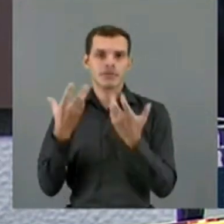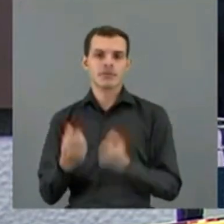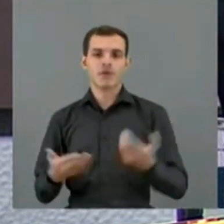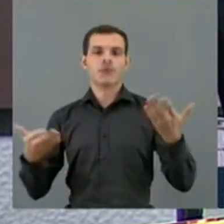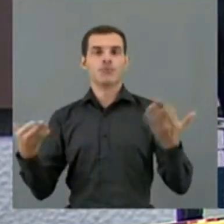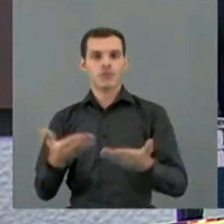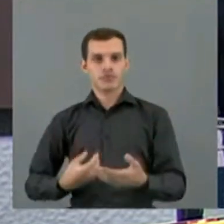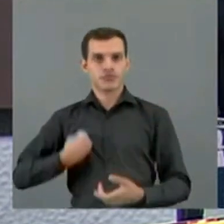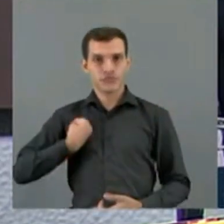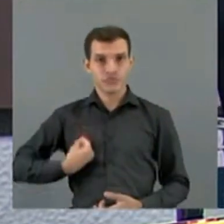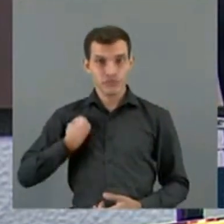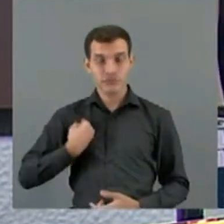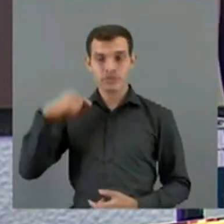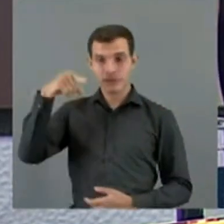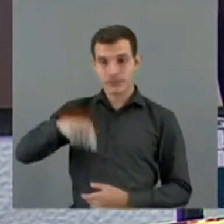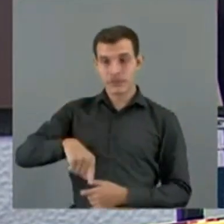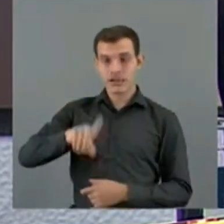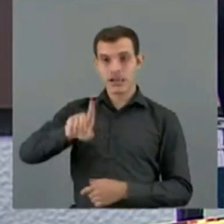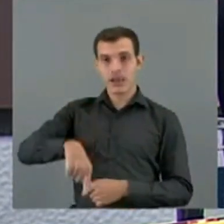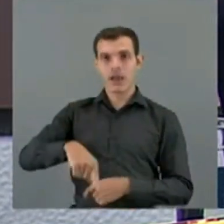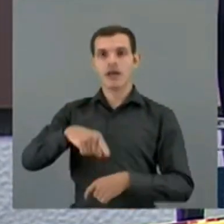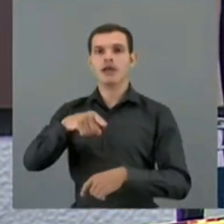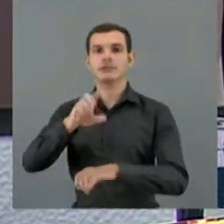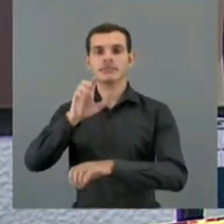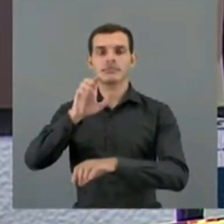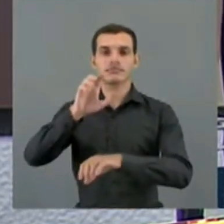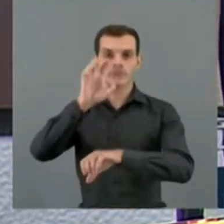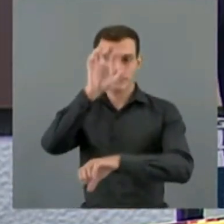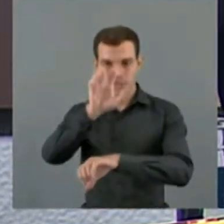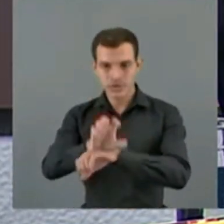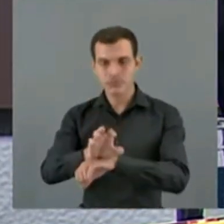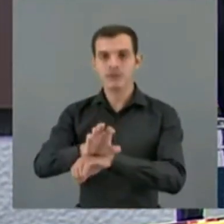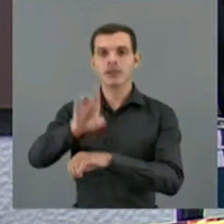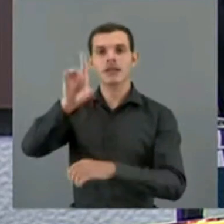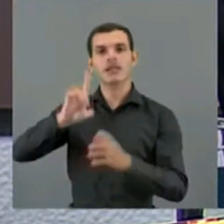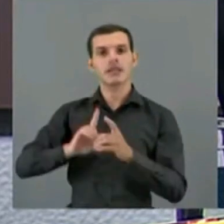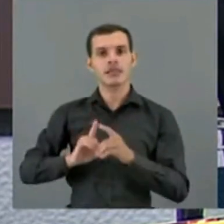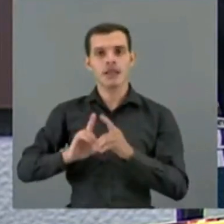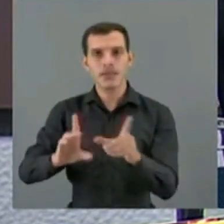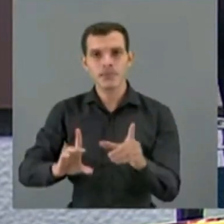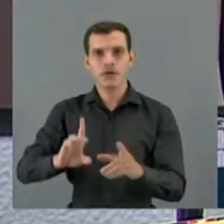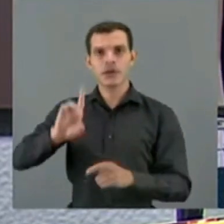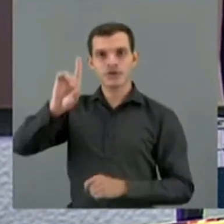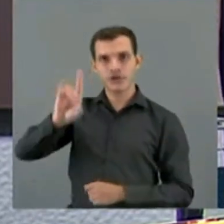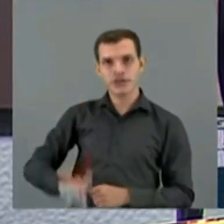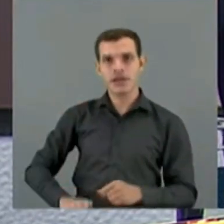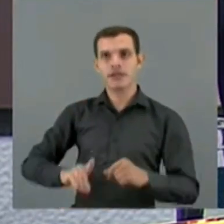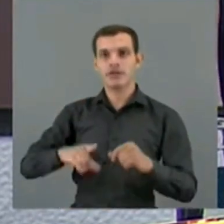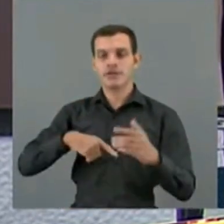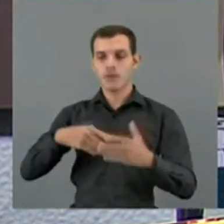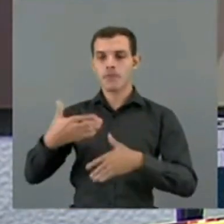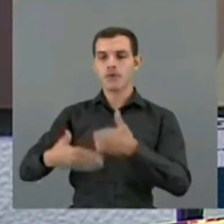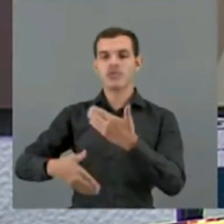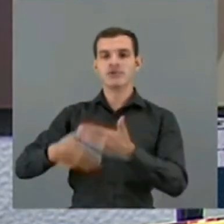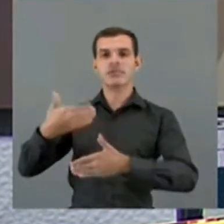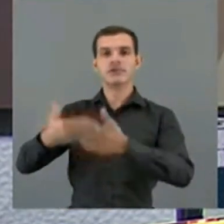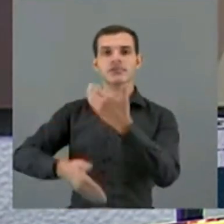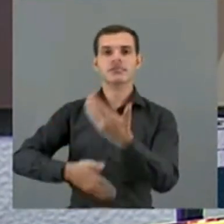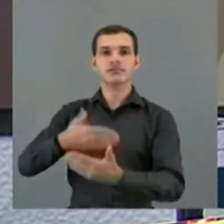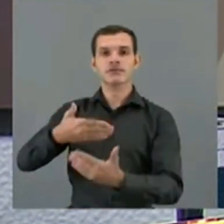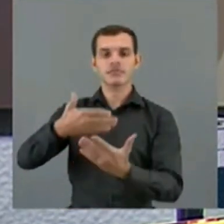de Direito e diante de um processo, o processo deve ser processo penal democrático